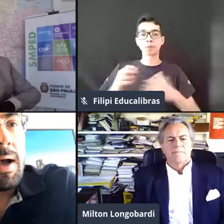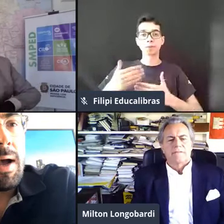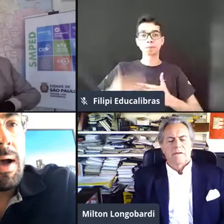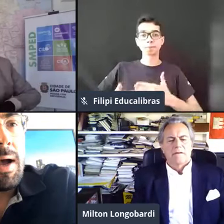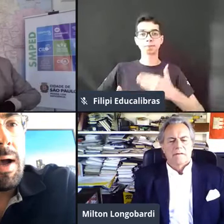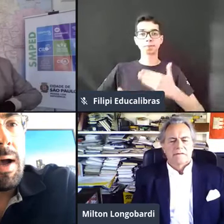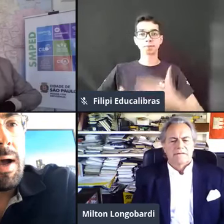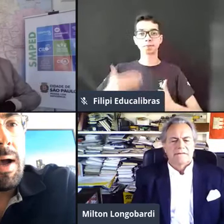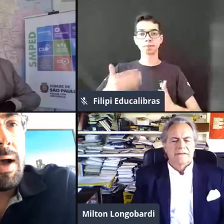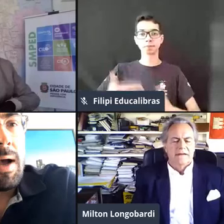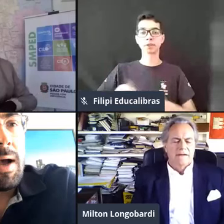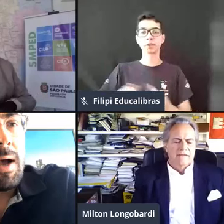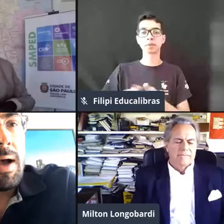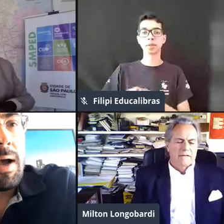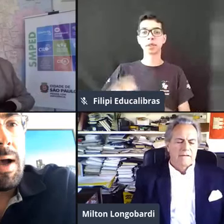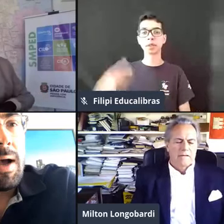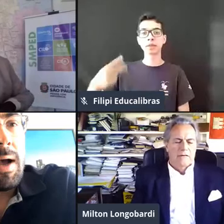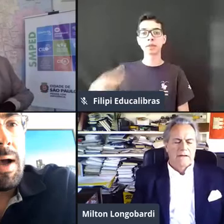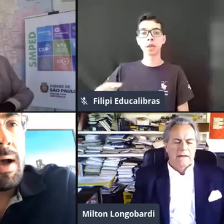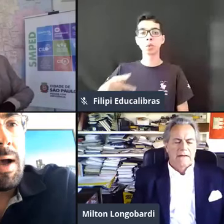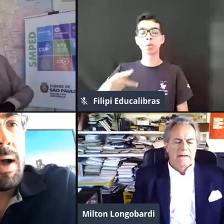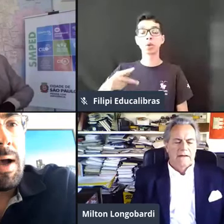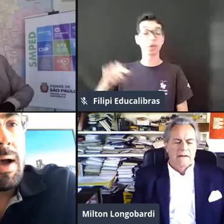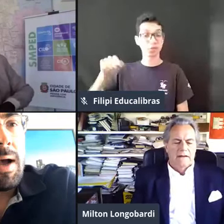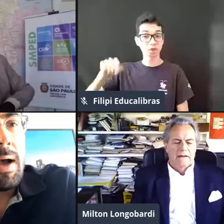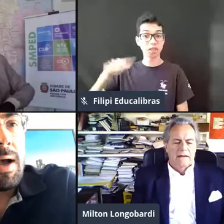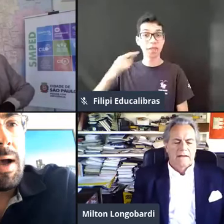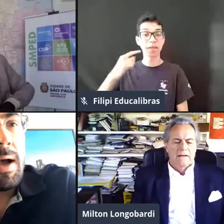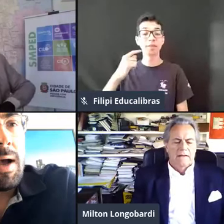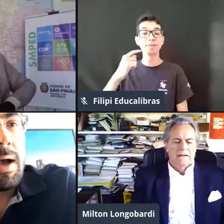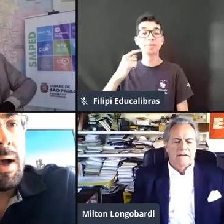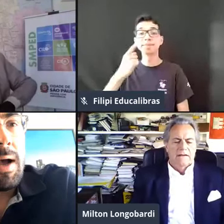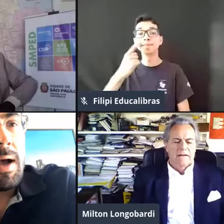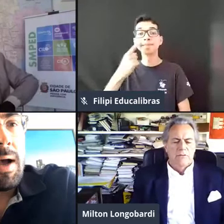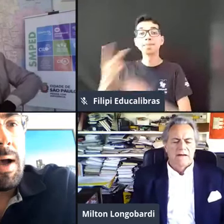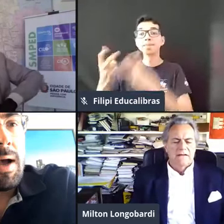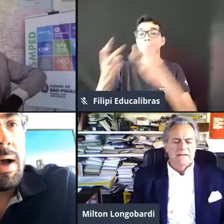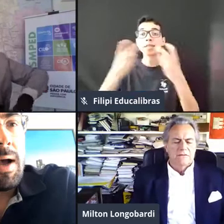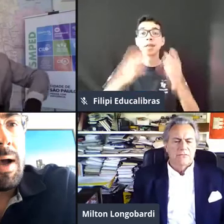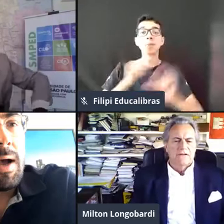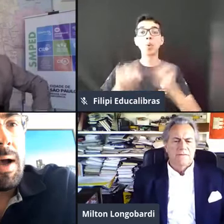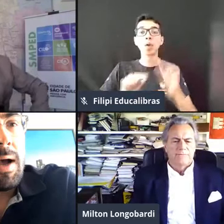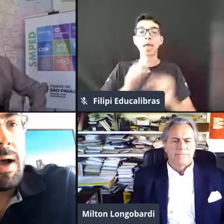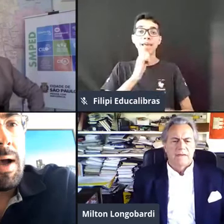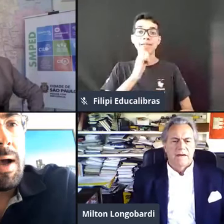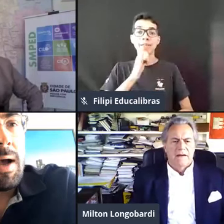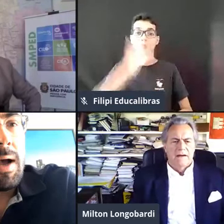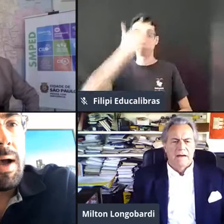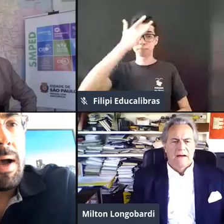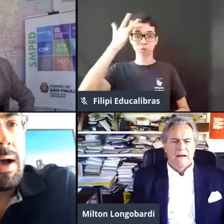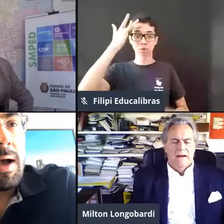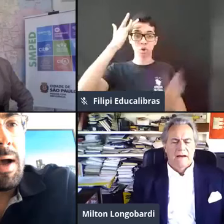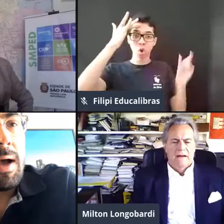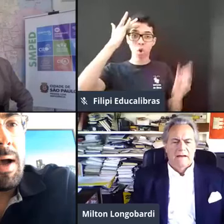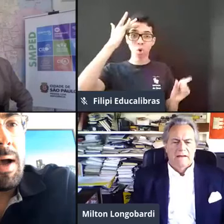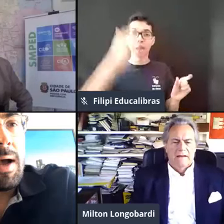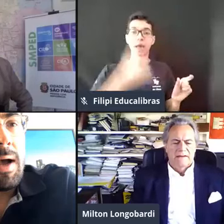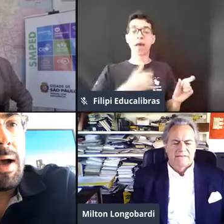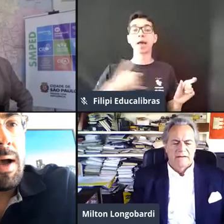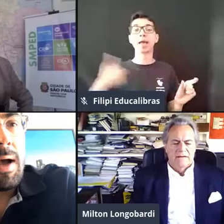que você vê um idoso participando disso? Sei. Olha, eu acredito que